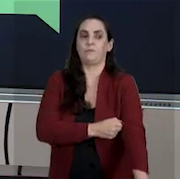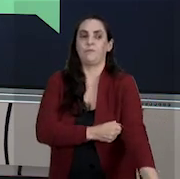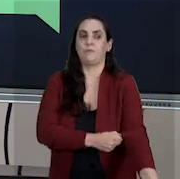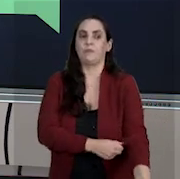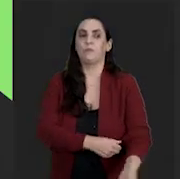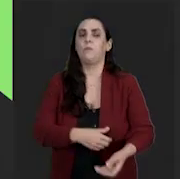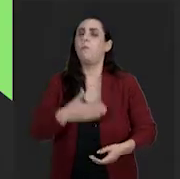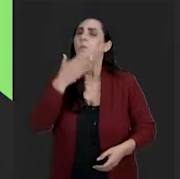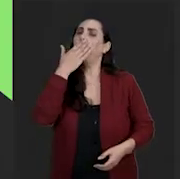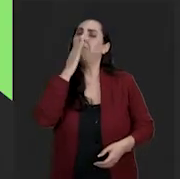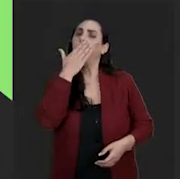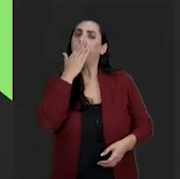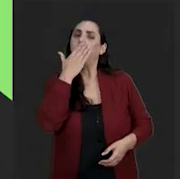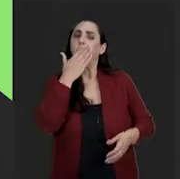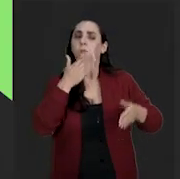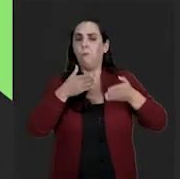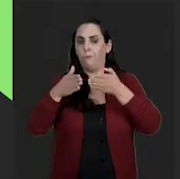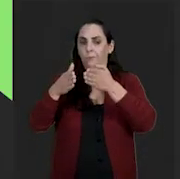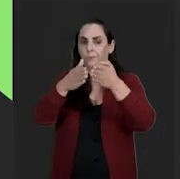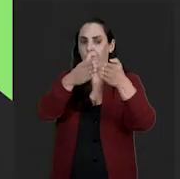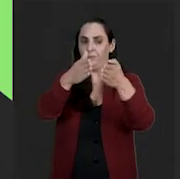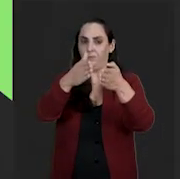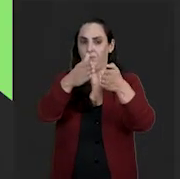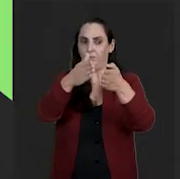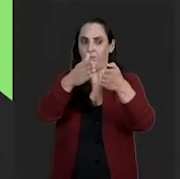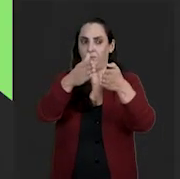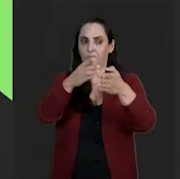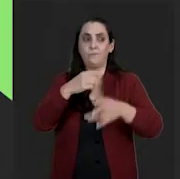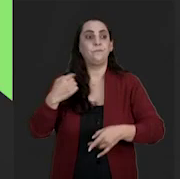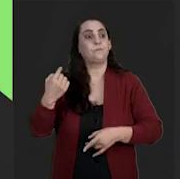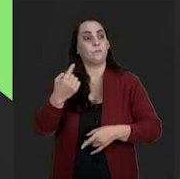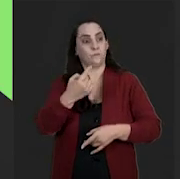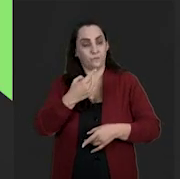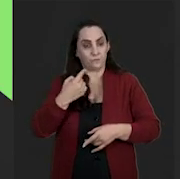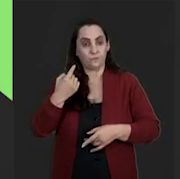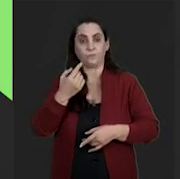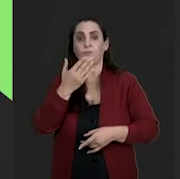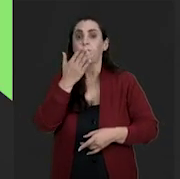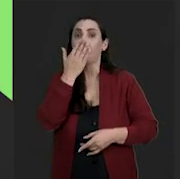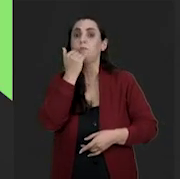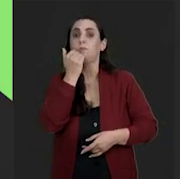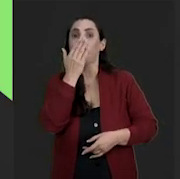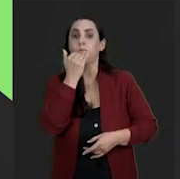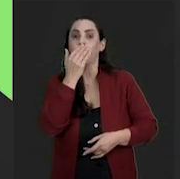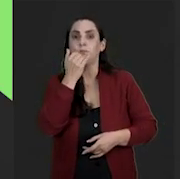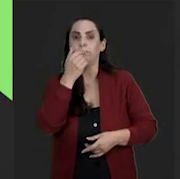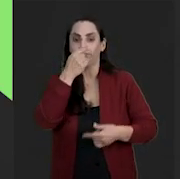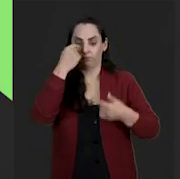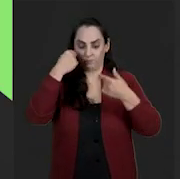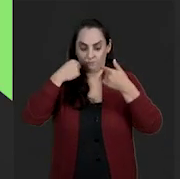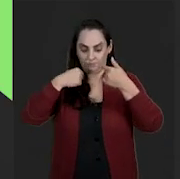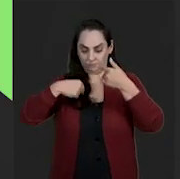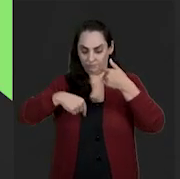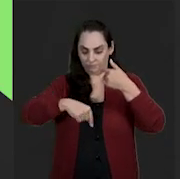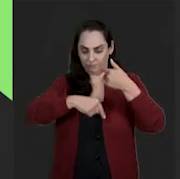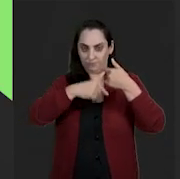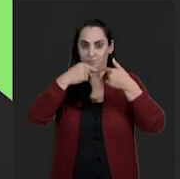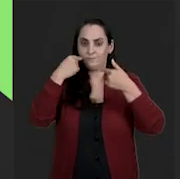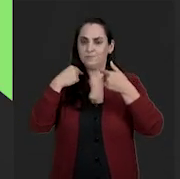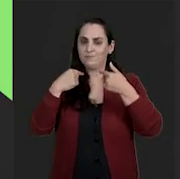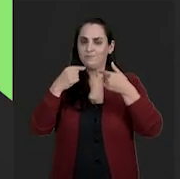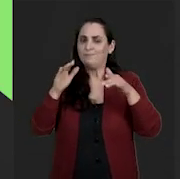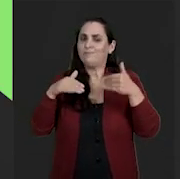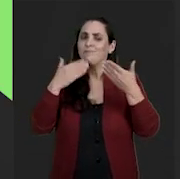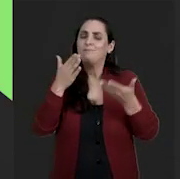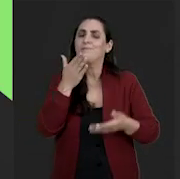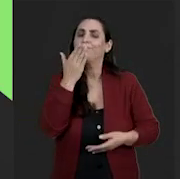Qual que é o caminho? Você sabe qual que é o caminho percorrido pelo alimento que a gente ingere? Então, quando você come algo, você